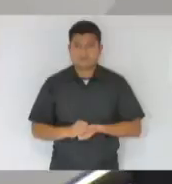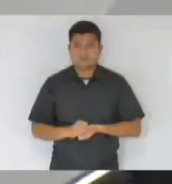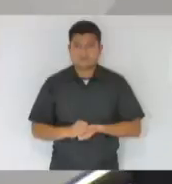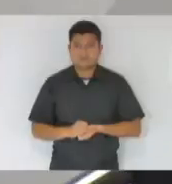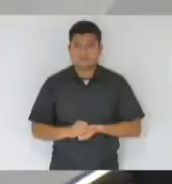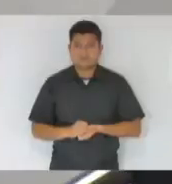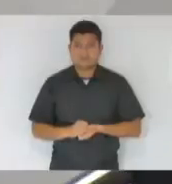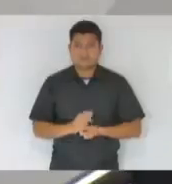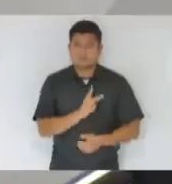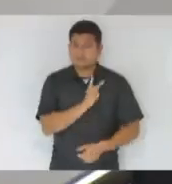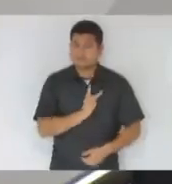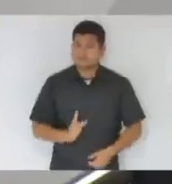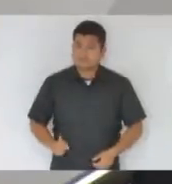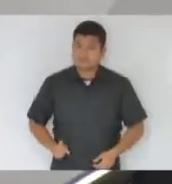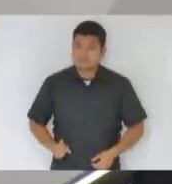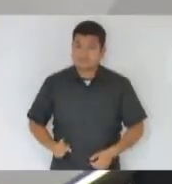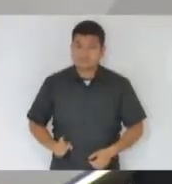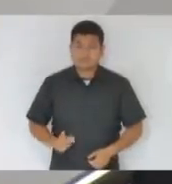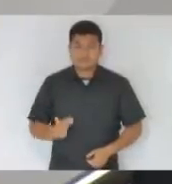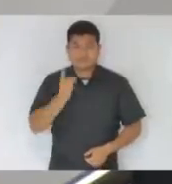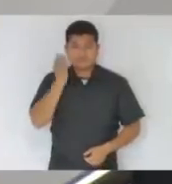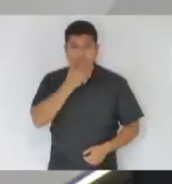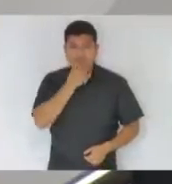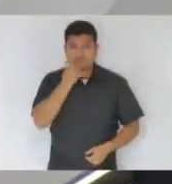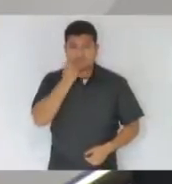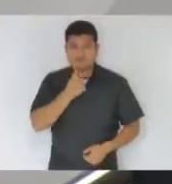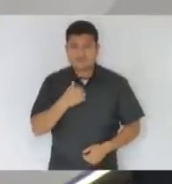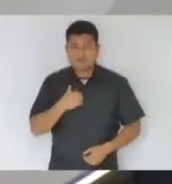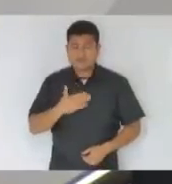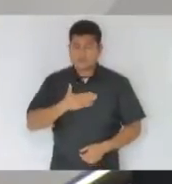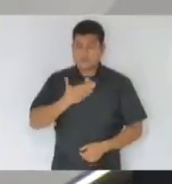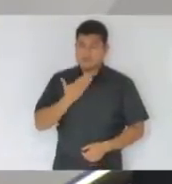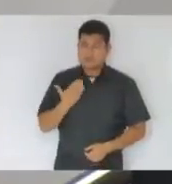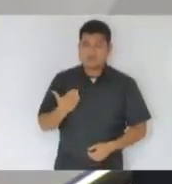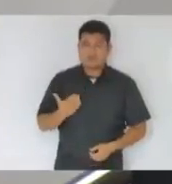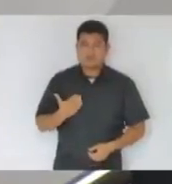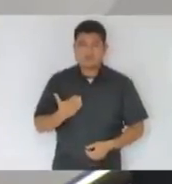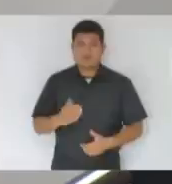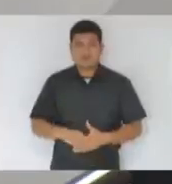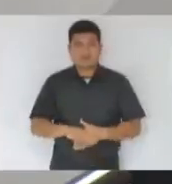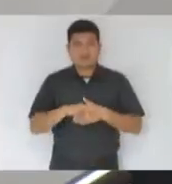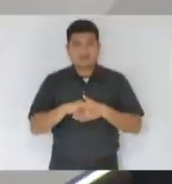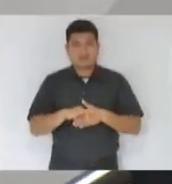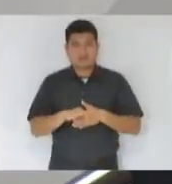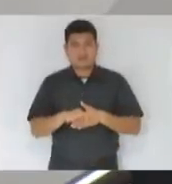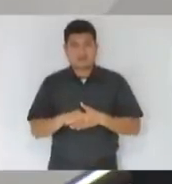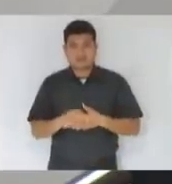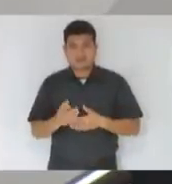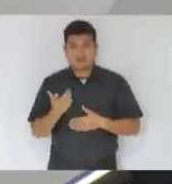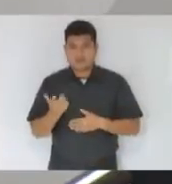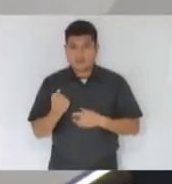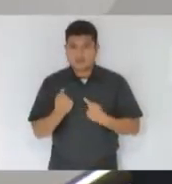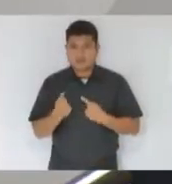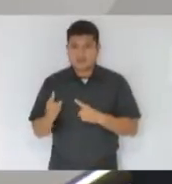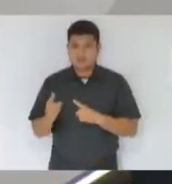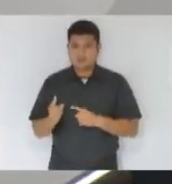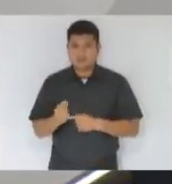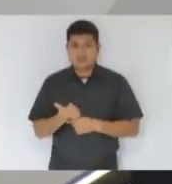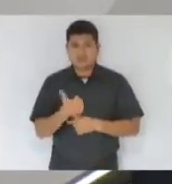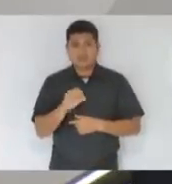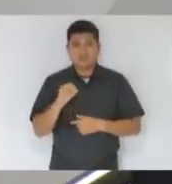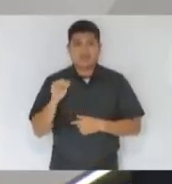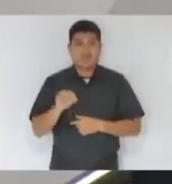Senhor presidente, senhores deputados, eu fui surpreendida aqui com um líder da oposição que utilizou os